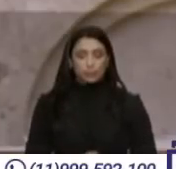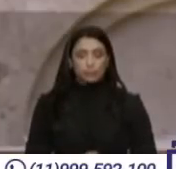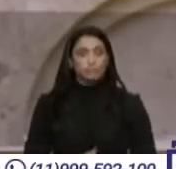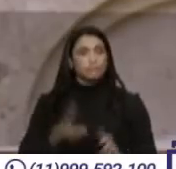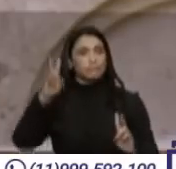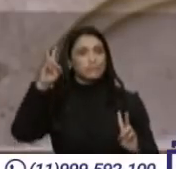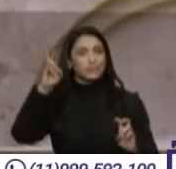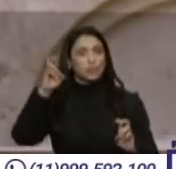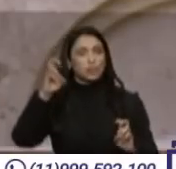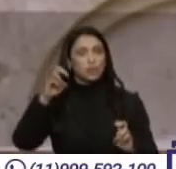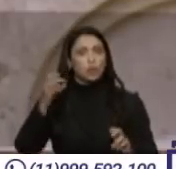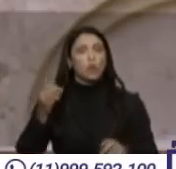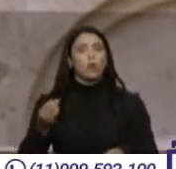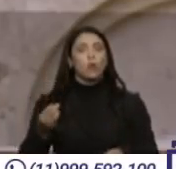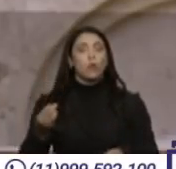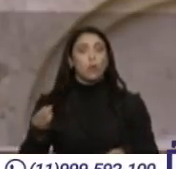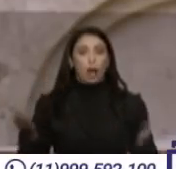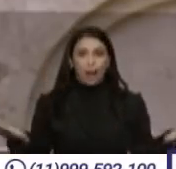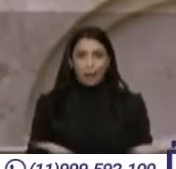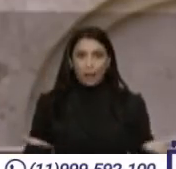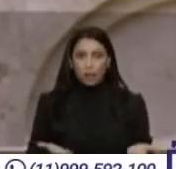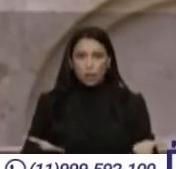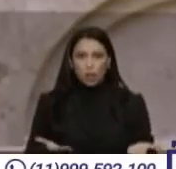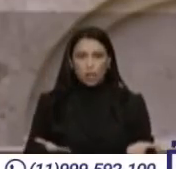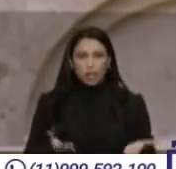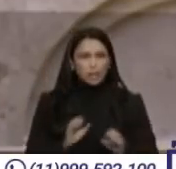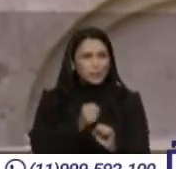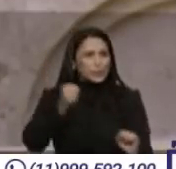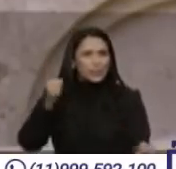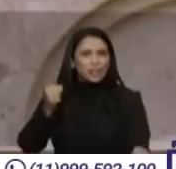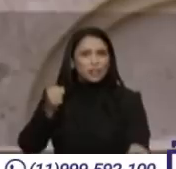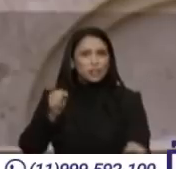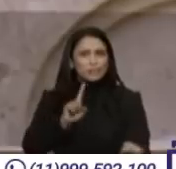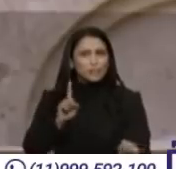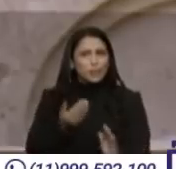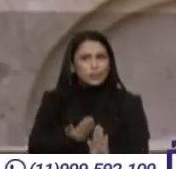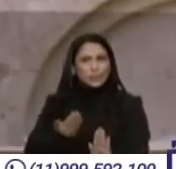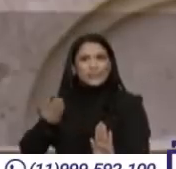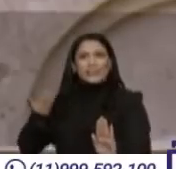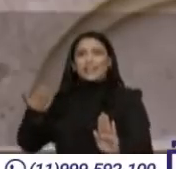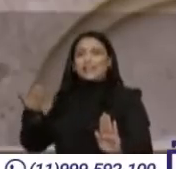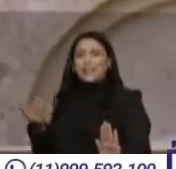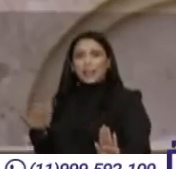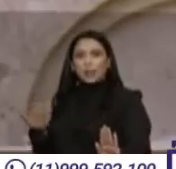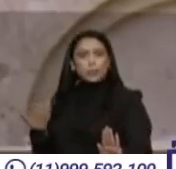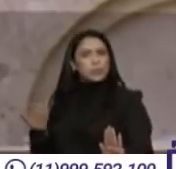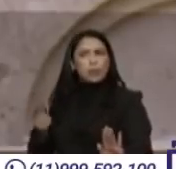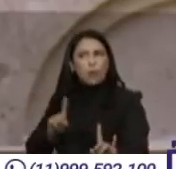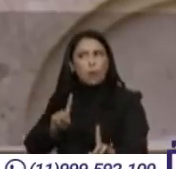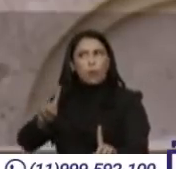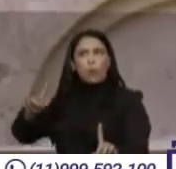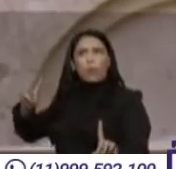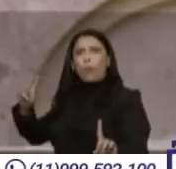O presente é tão grande, não nos afastemos. Não nos afastemos